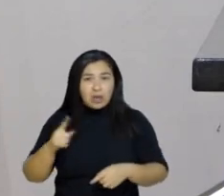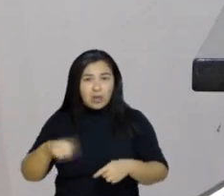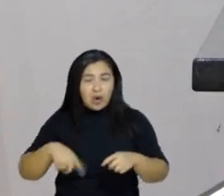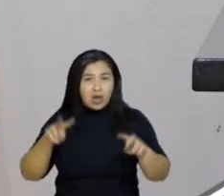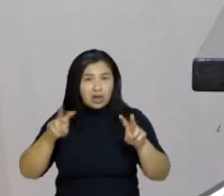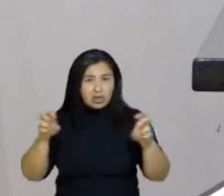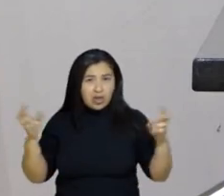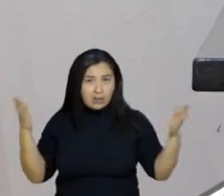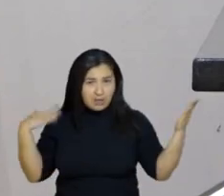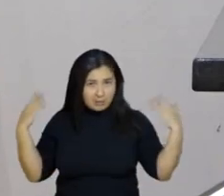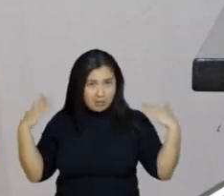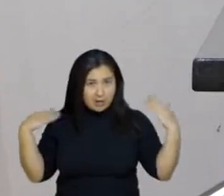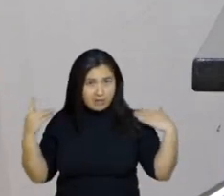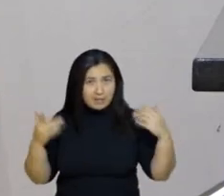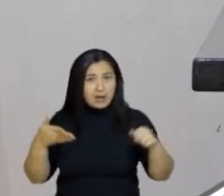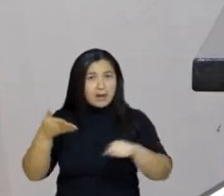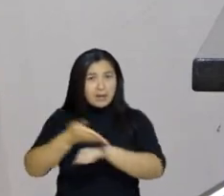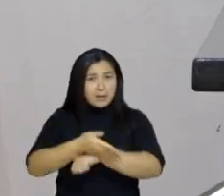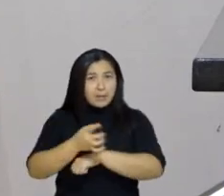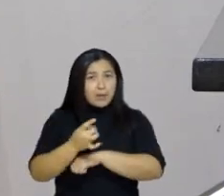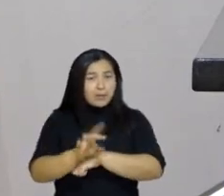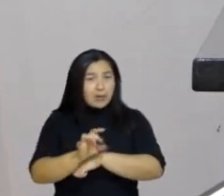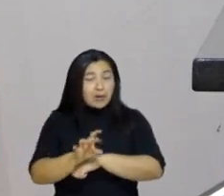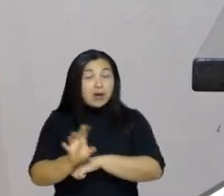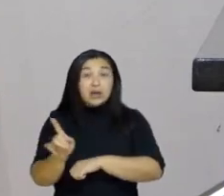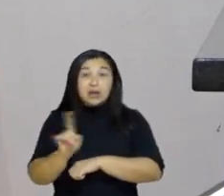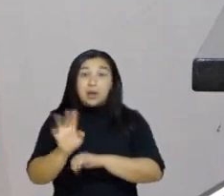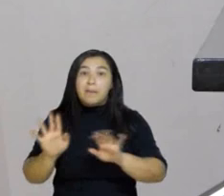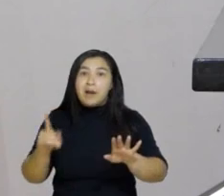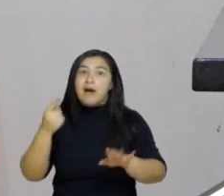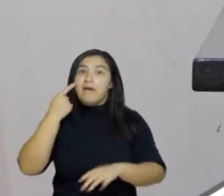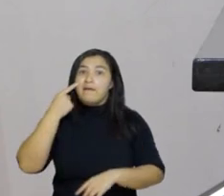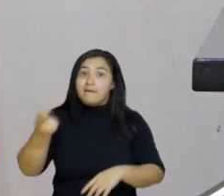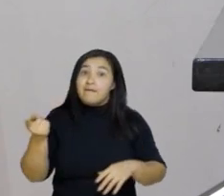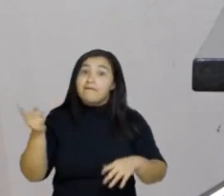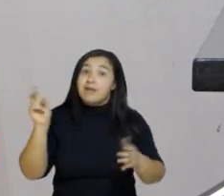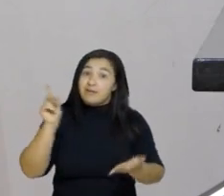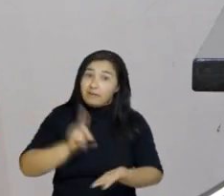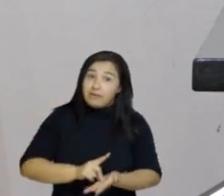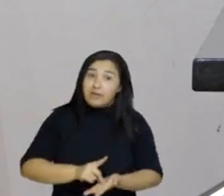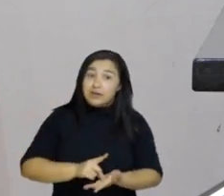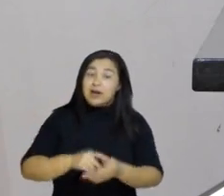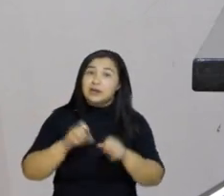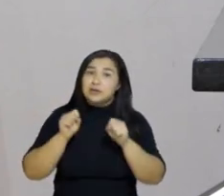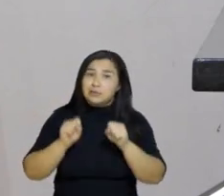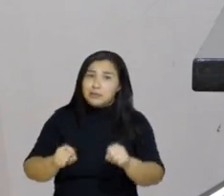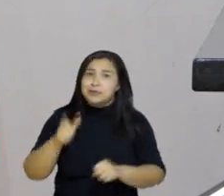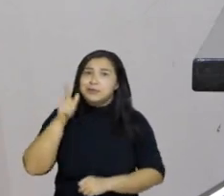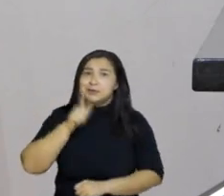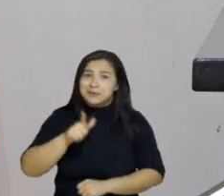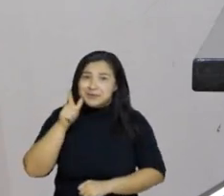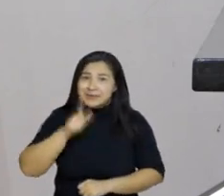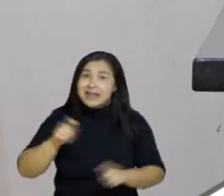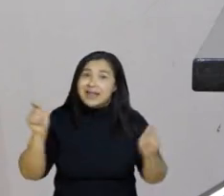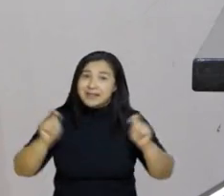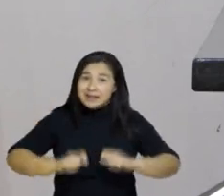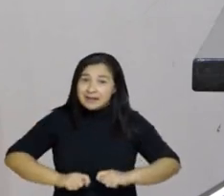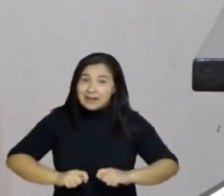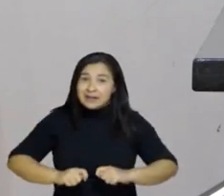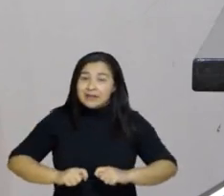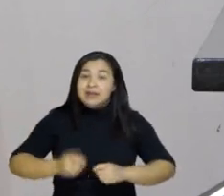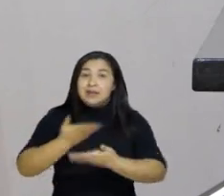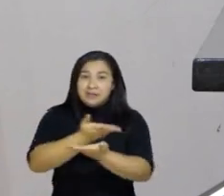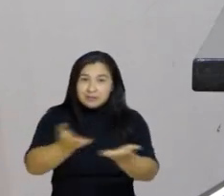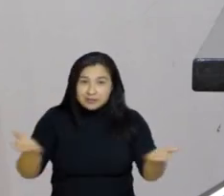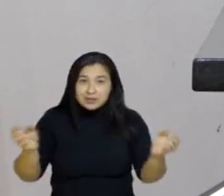mim, é caro, me traz muita alegria, mas, realmente, verão, se tiverem oportunidade, o senhor, eu sei que irá, os senhores